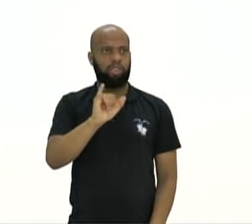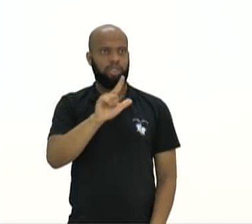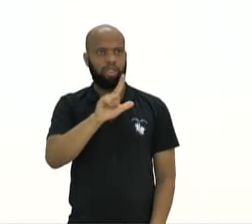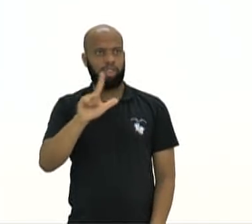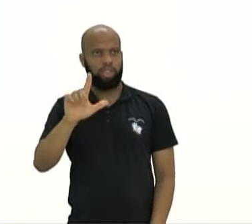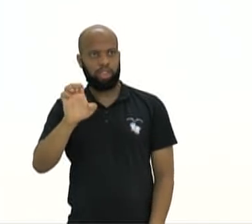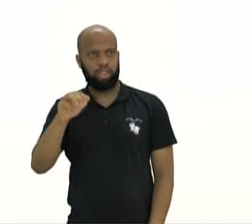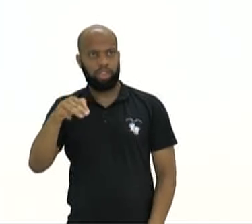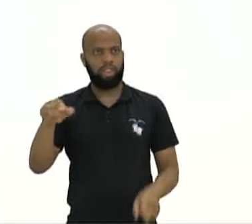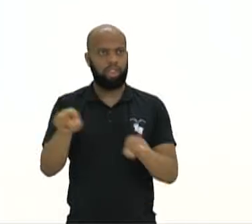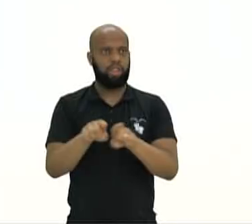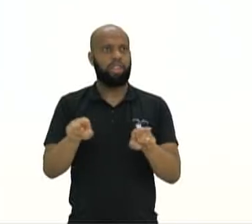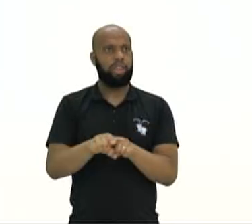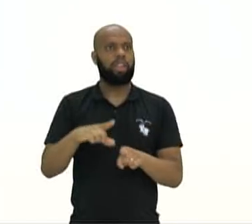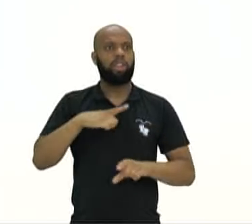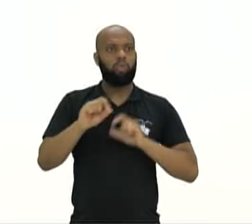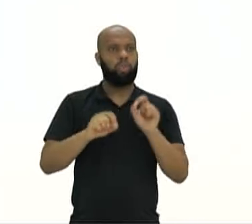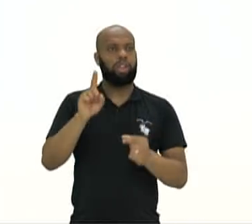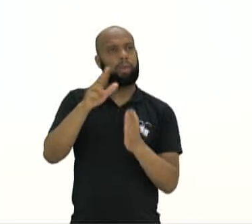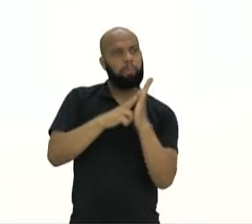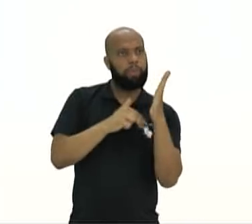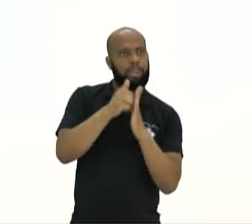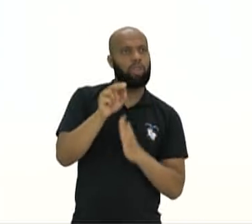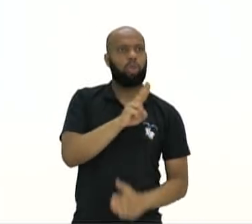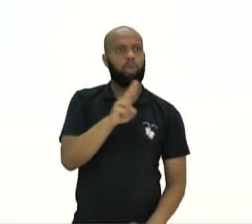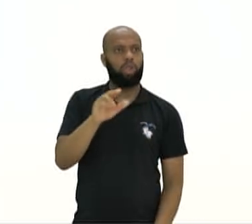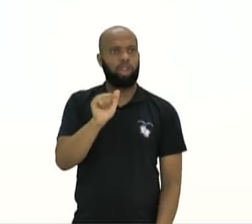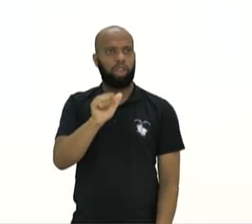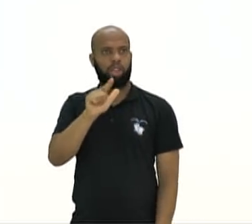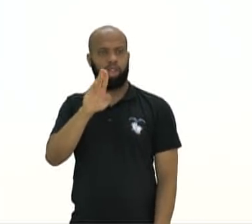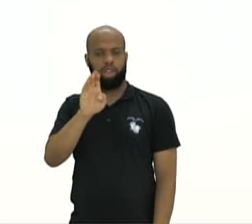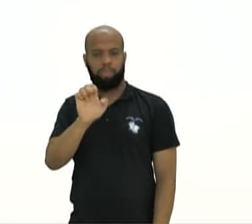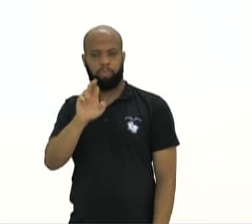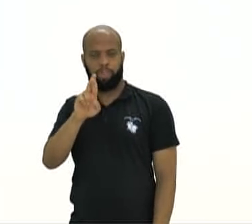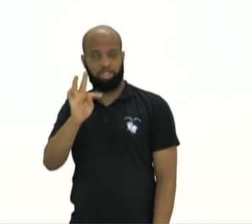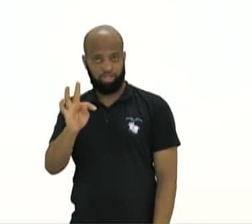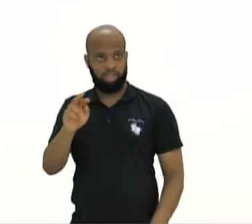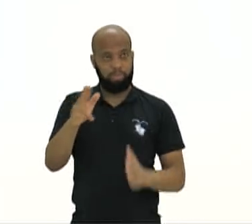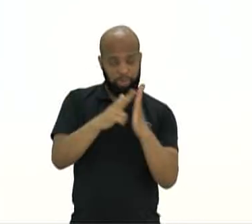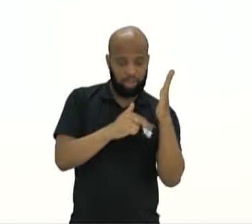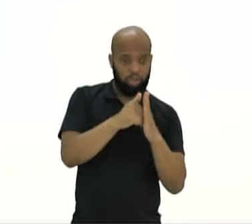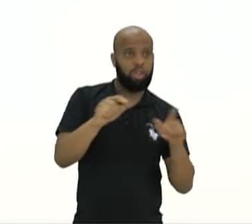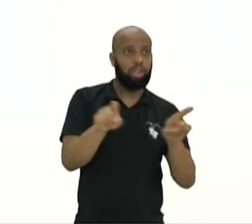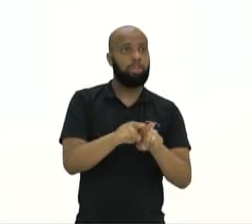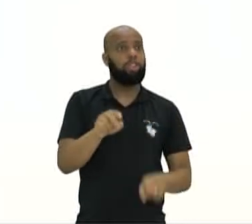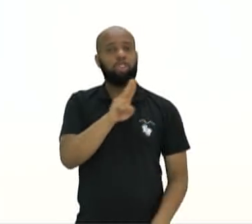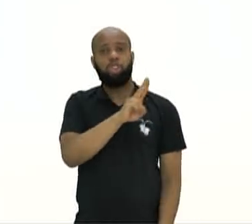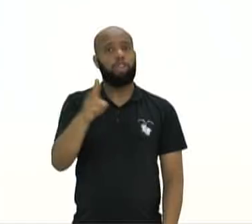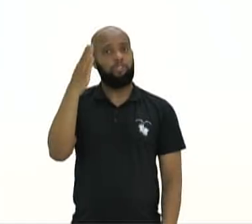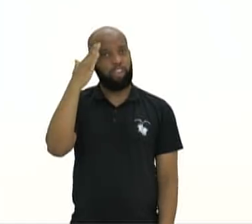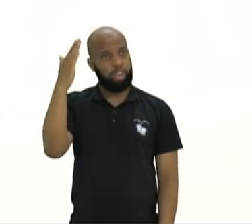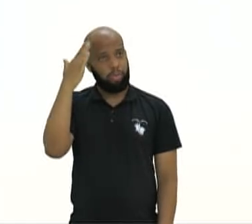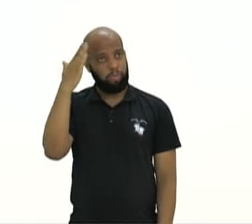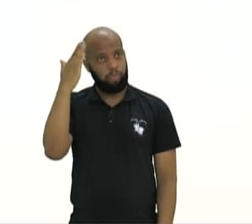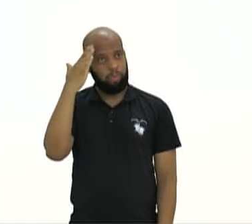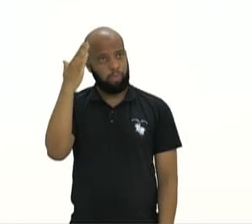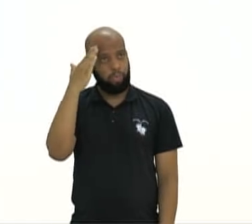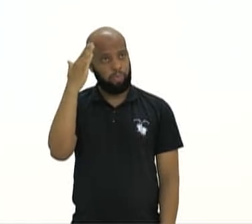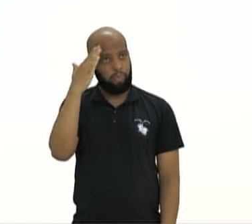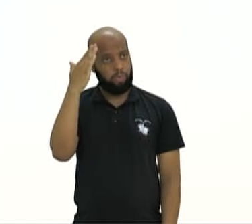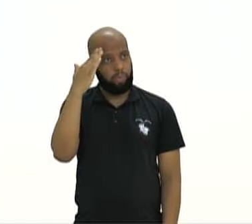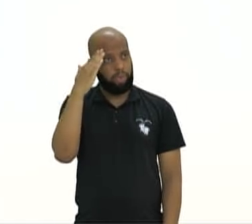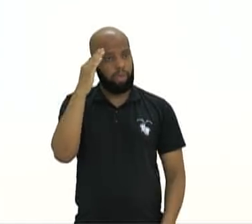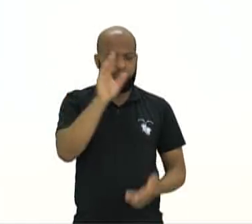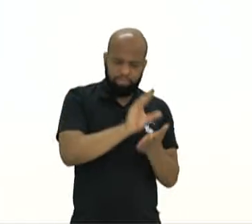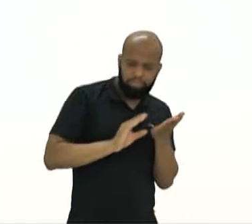E pintores como Albert Eckhout e Franz Post. Esse está mais fácil também. O nome mais conhecido dos pintores vindo com deles.